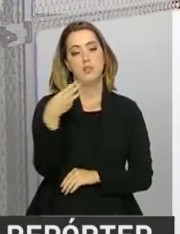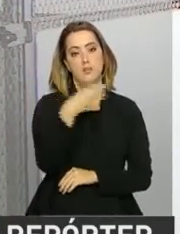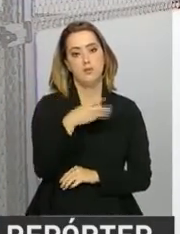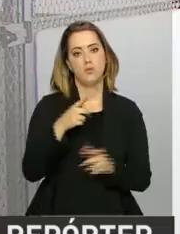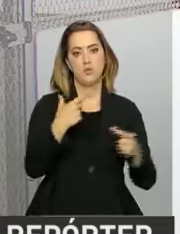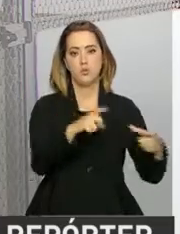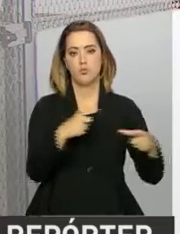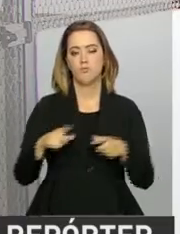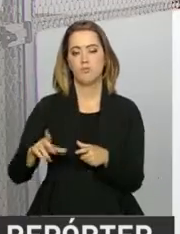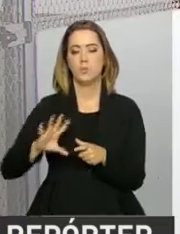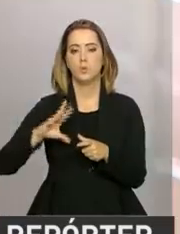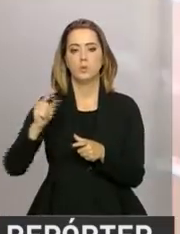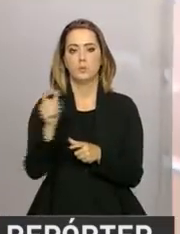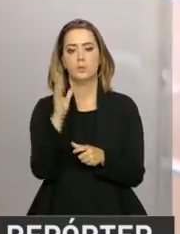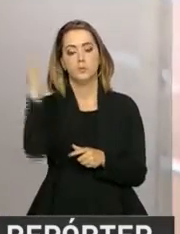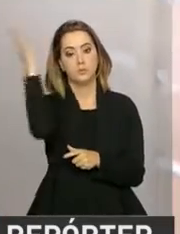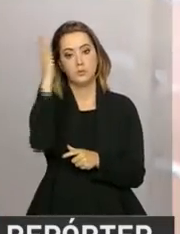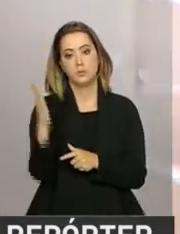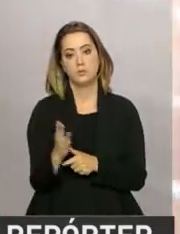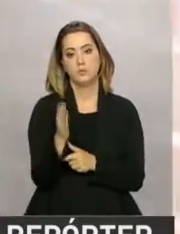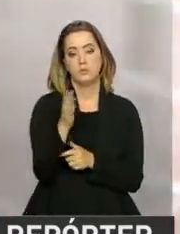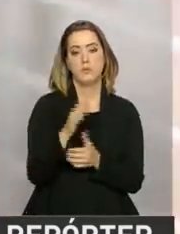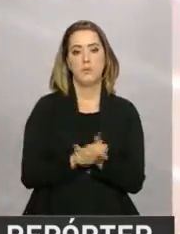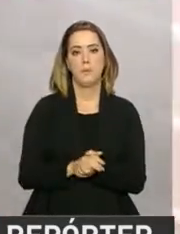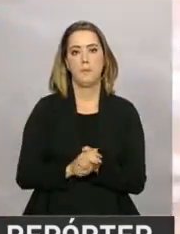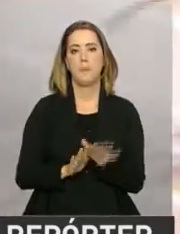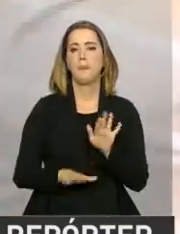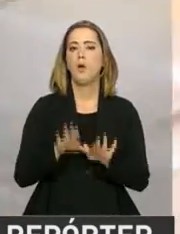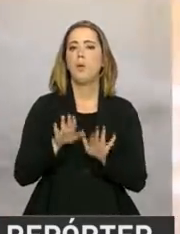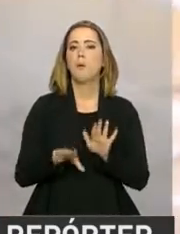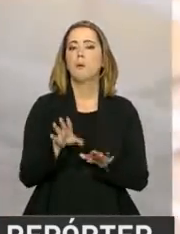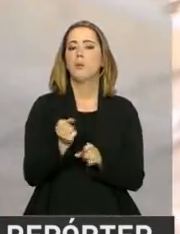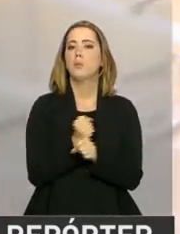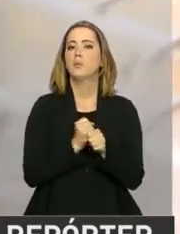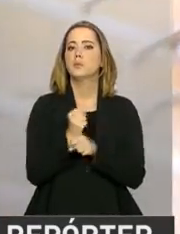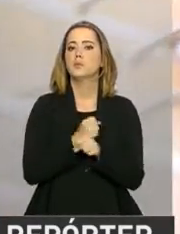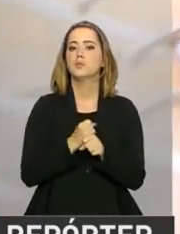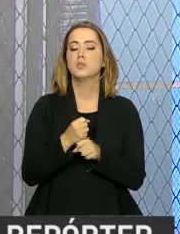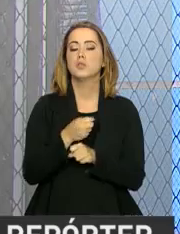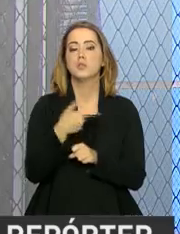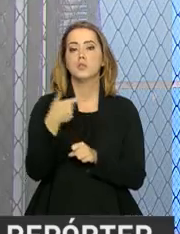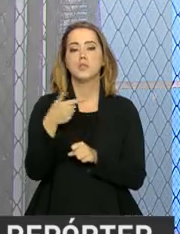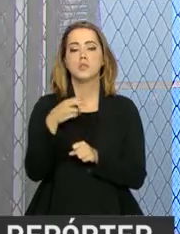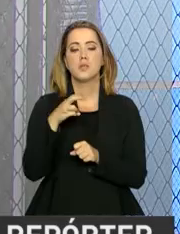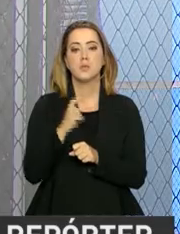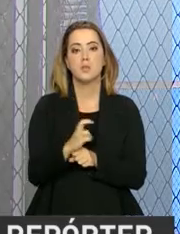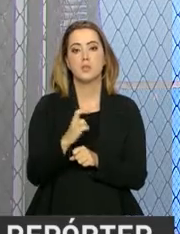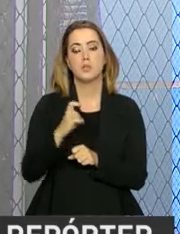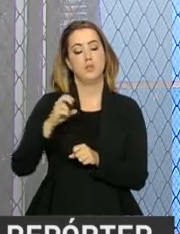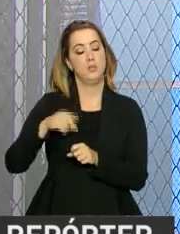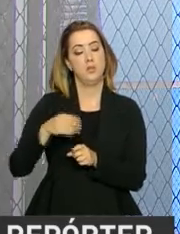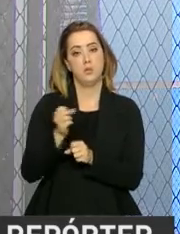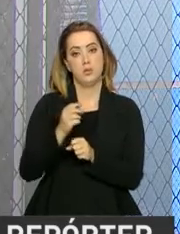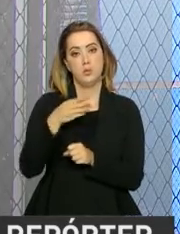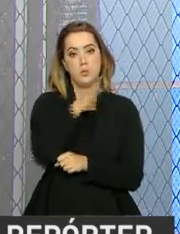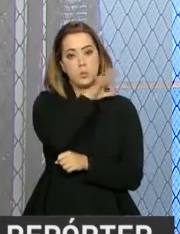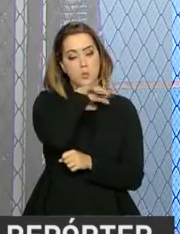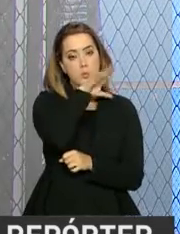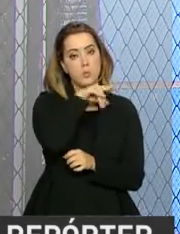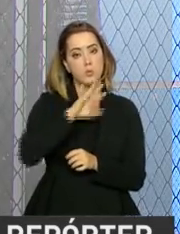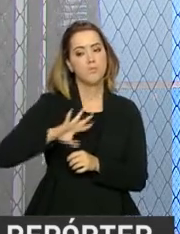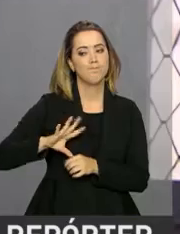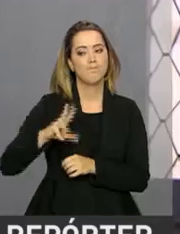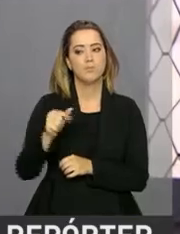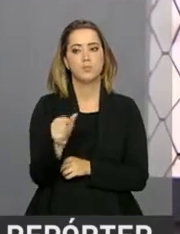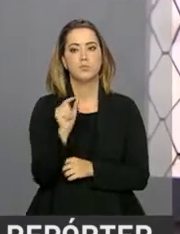em todo o país em média por ano 52 mil animais silvestres passam pelo centro de triagem do ibama em